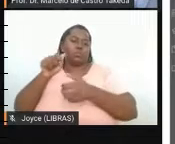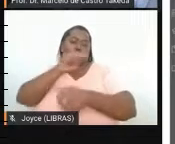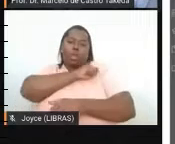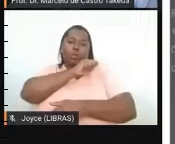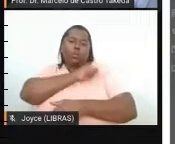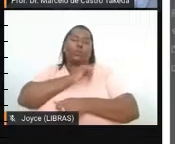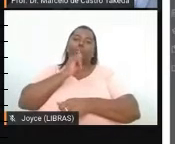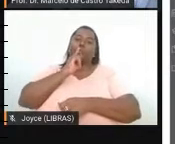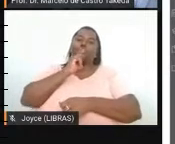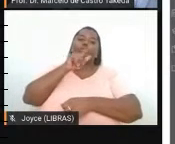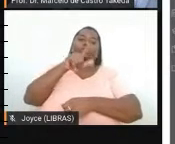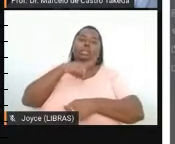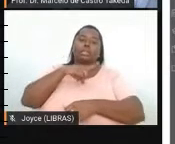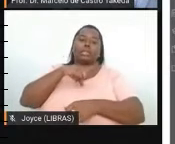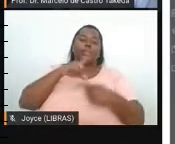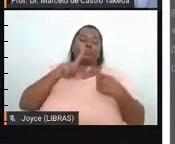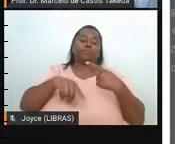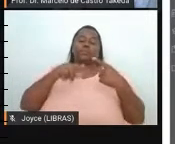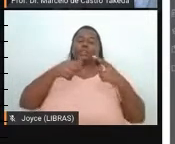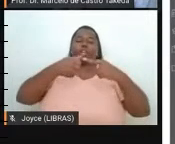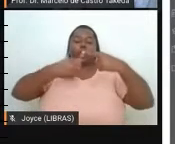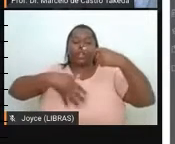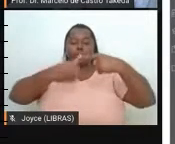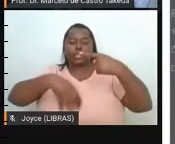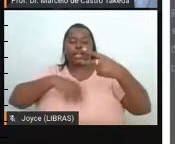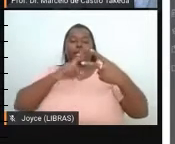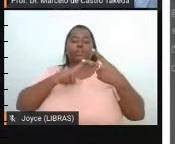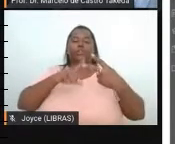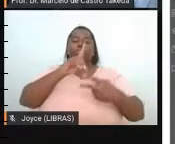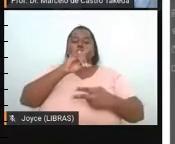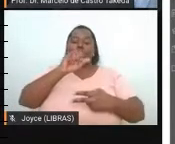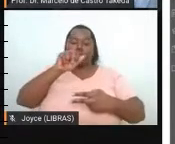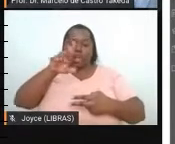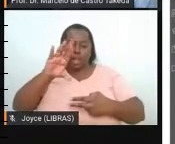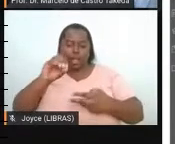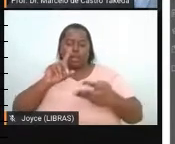diário, glossário, lição, pesquisa,